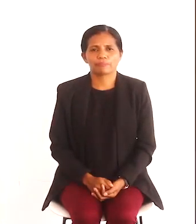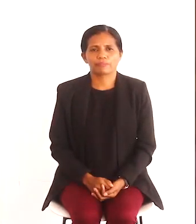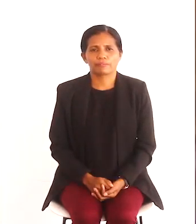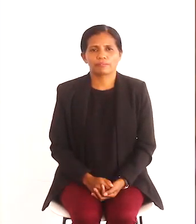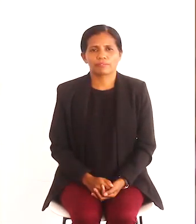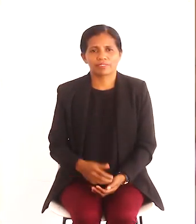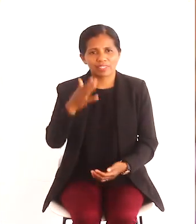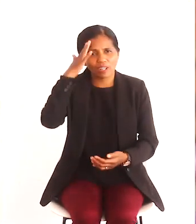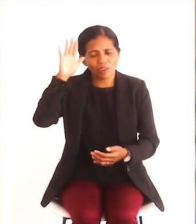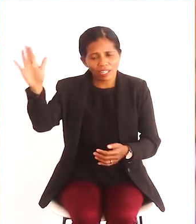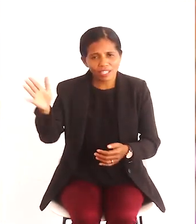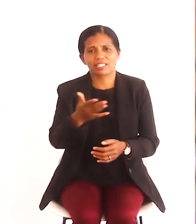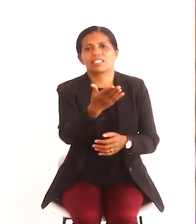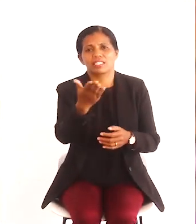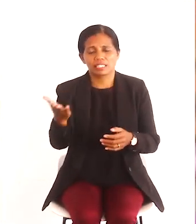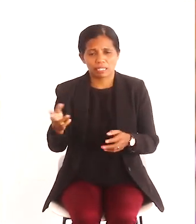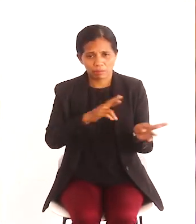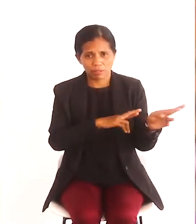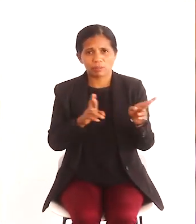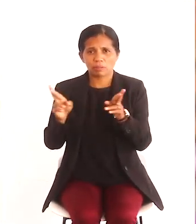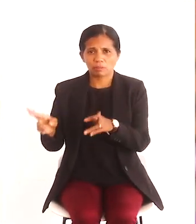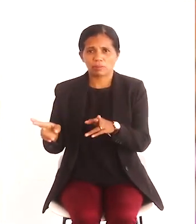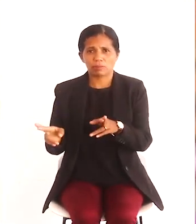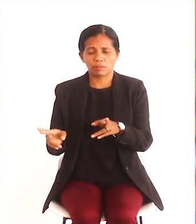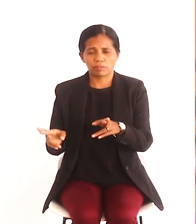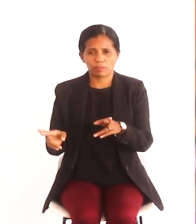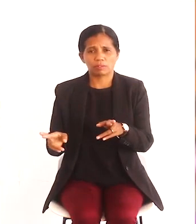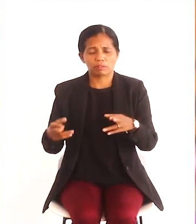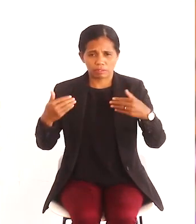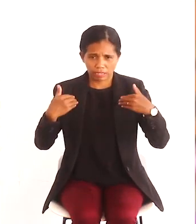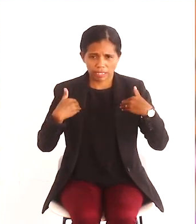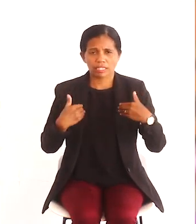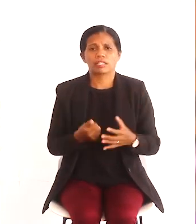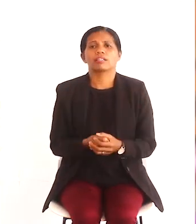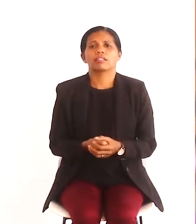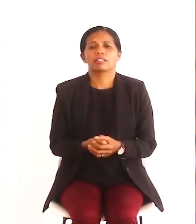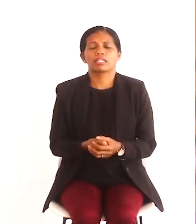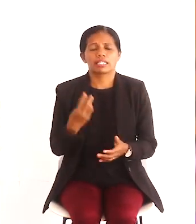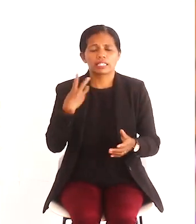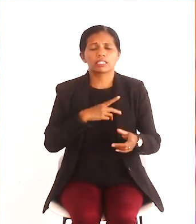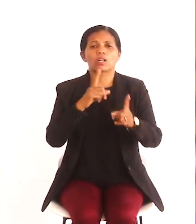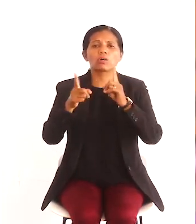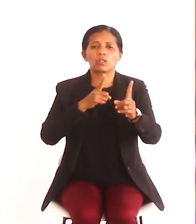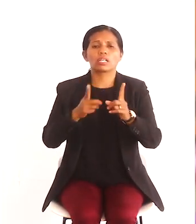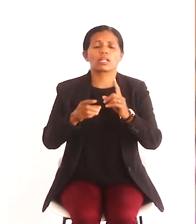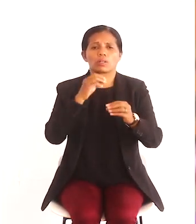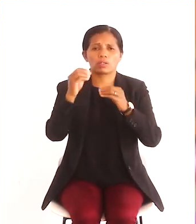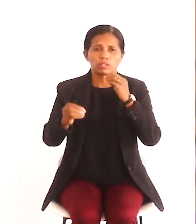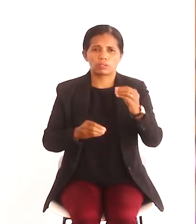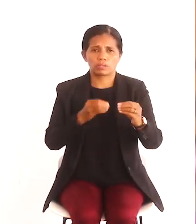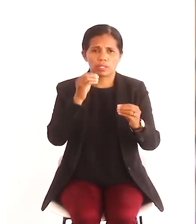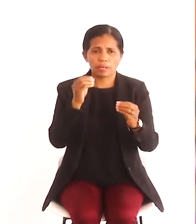Olá, meninos e meninas. Estão prontos para mais uma aula? Hoje vamos falar sobre o pretérito